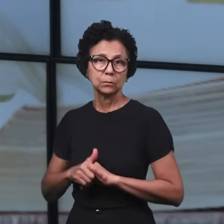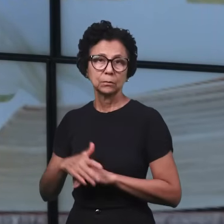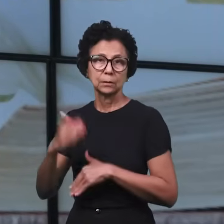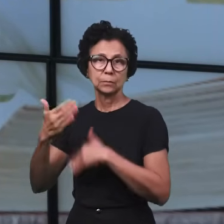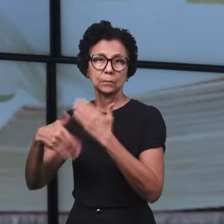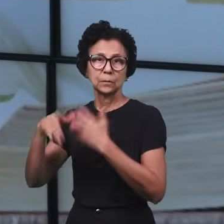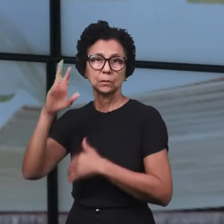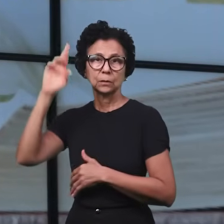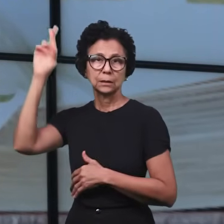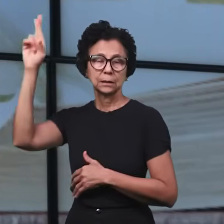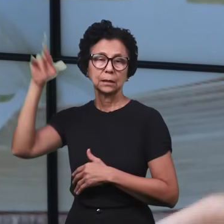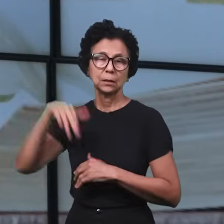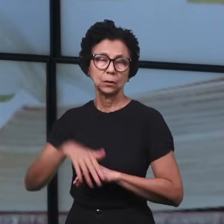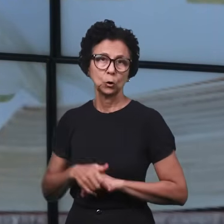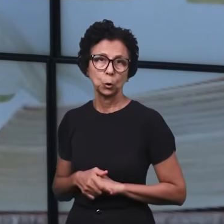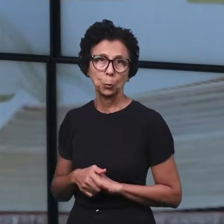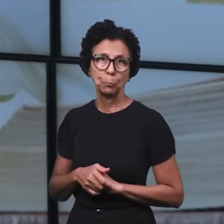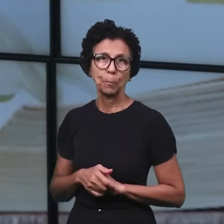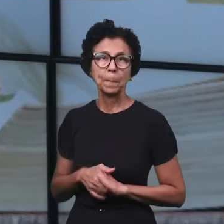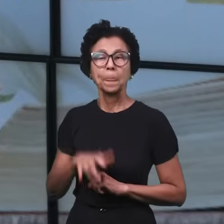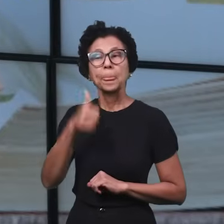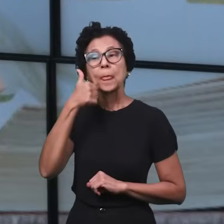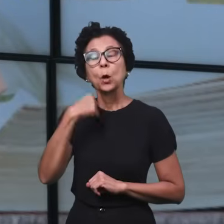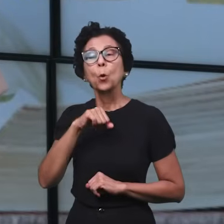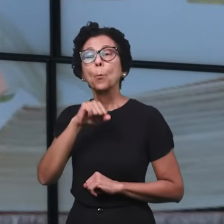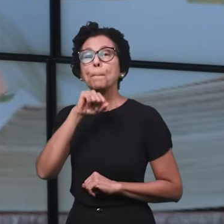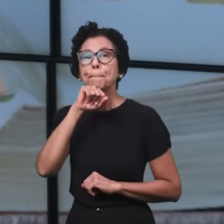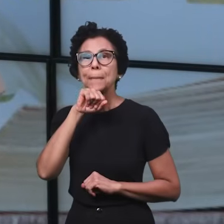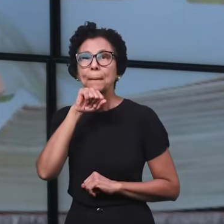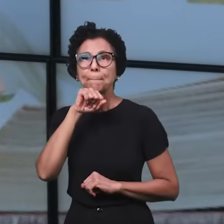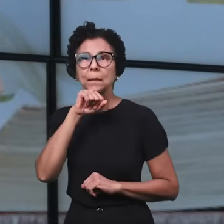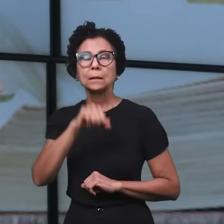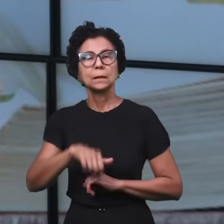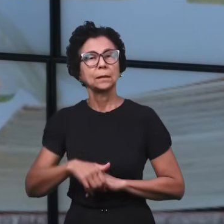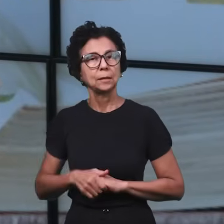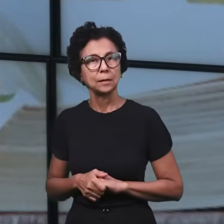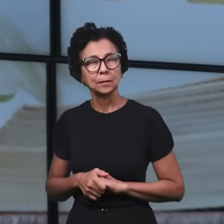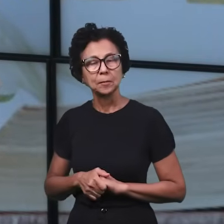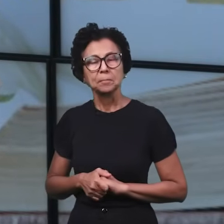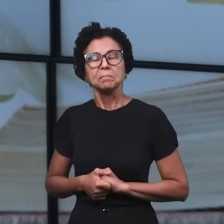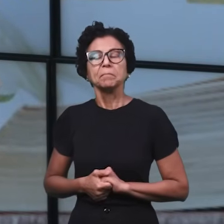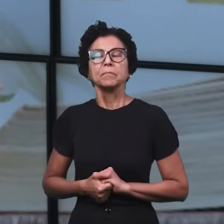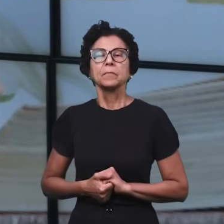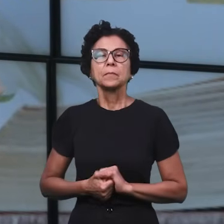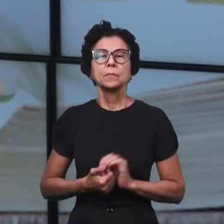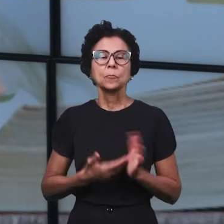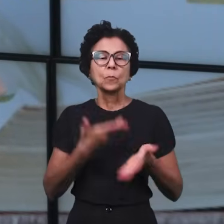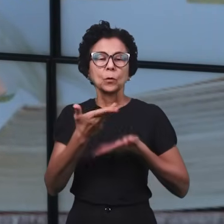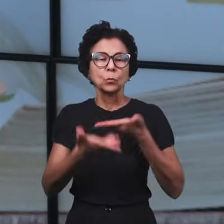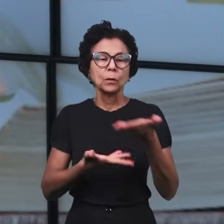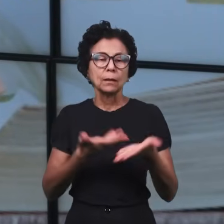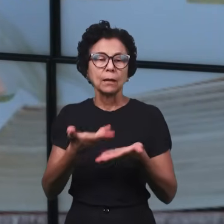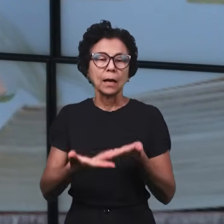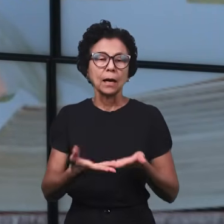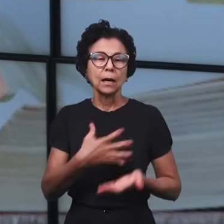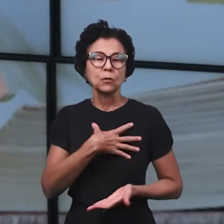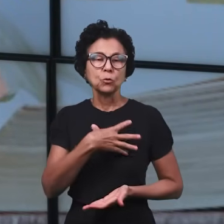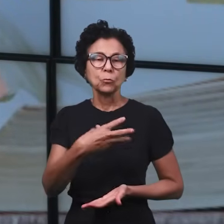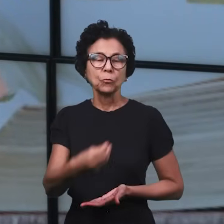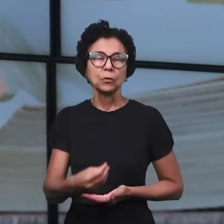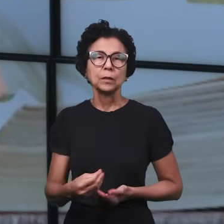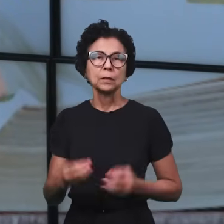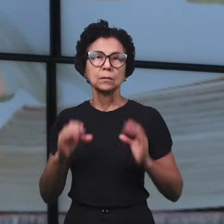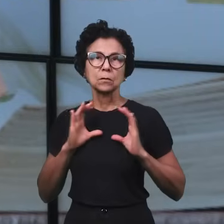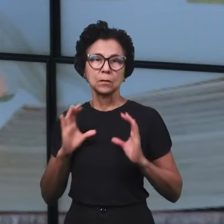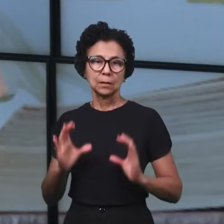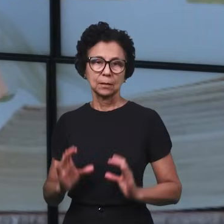forma melhor de uma mãe contribuir para a sociedade do que entregar um cidadão, uma